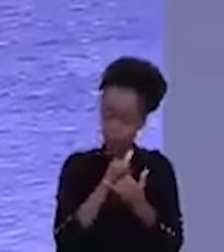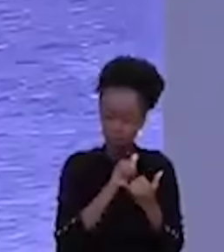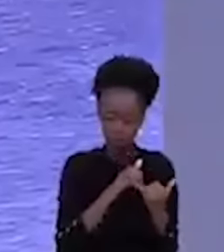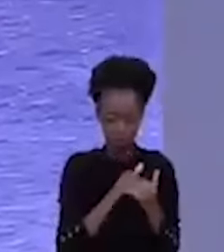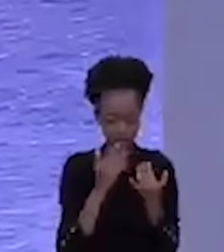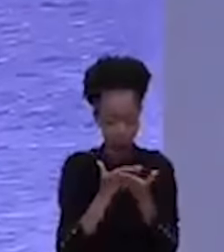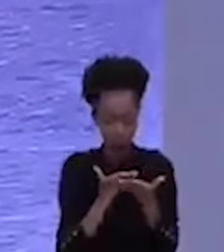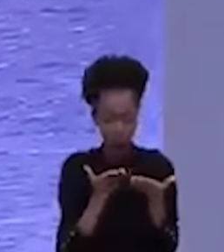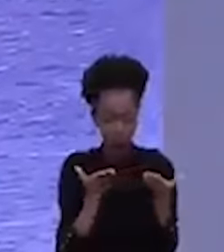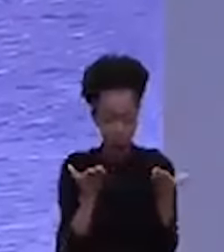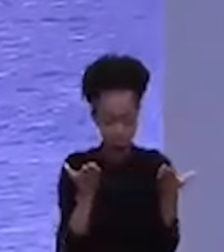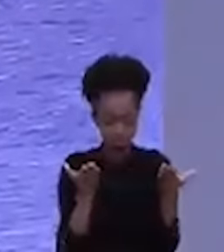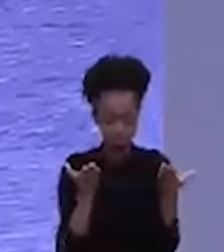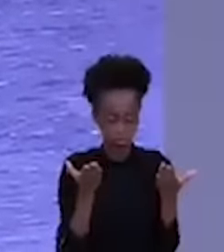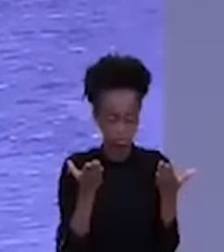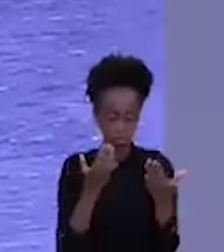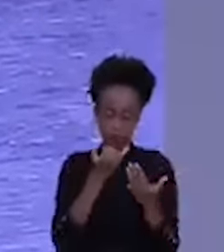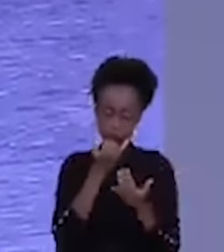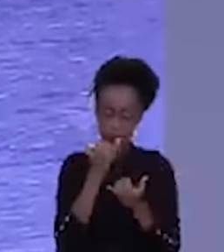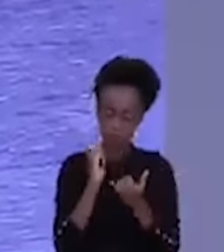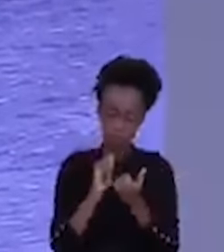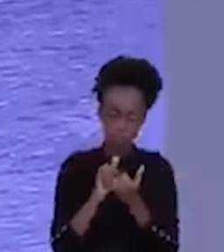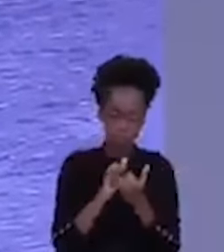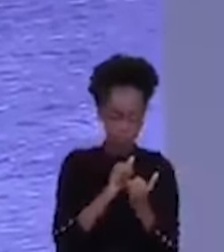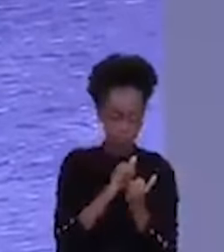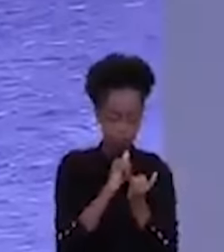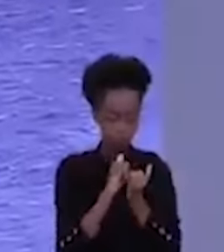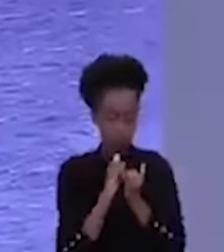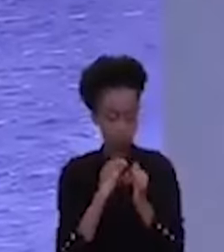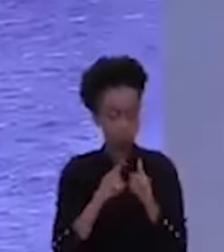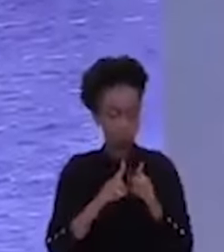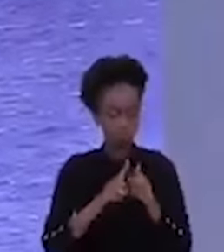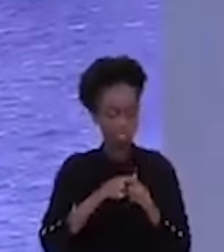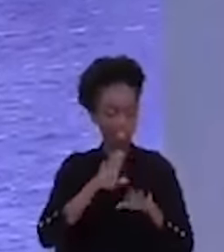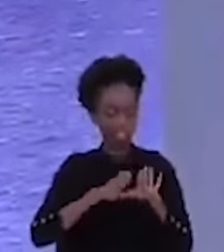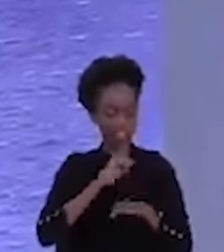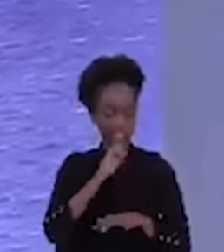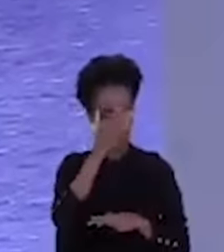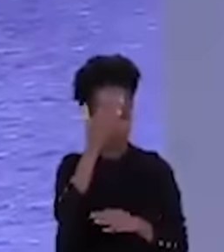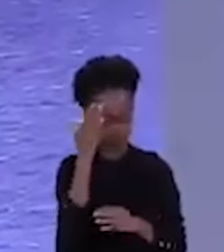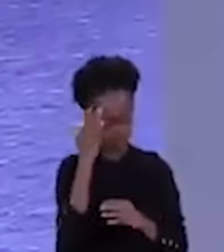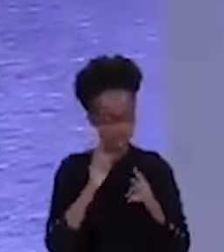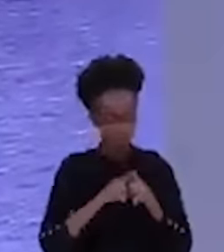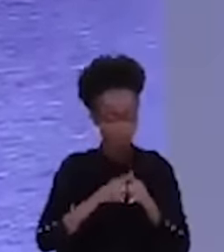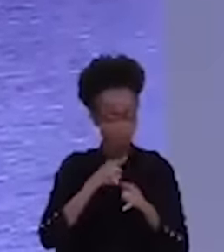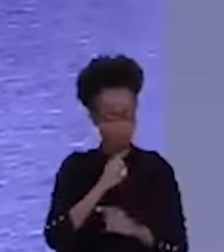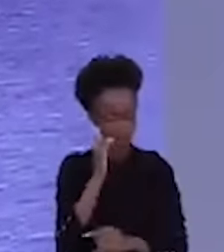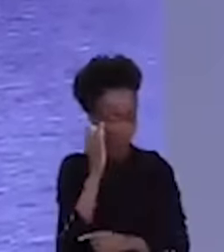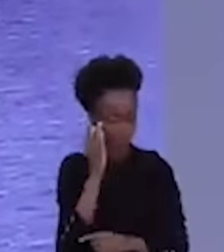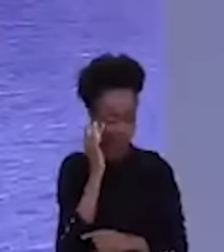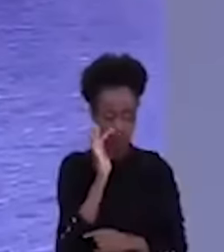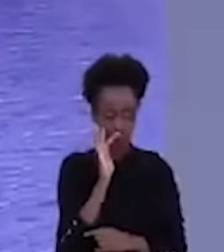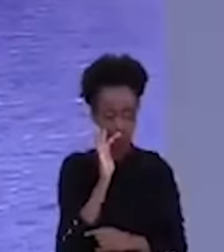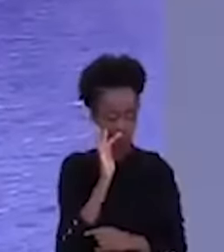meu Pai, perdoe esta pessoa que na sua ignorância te